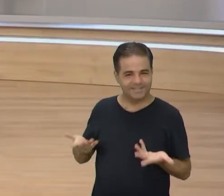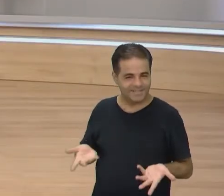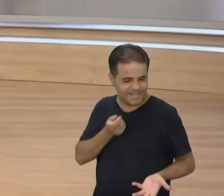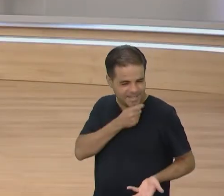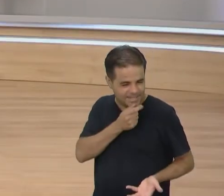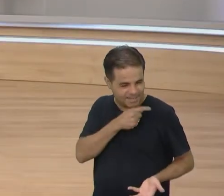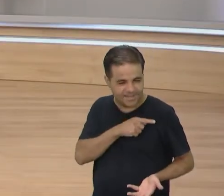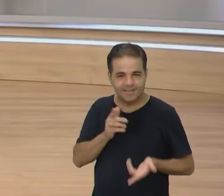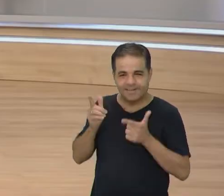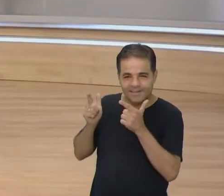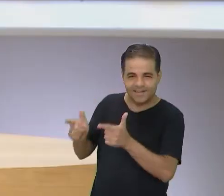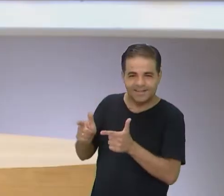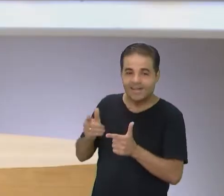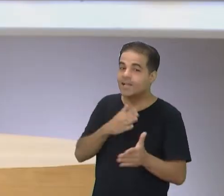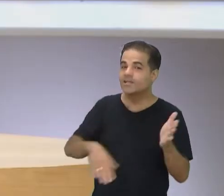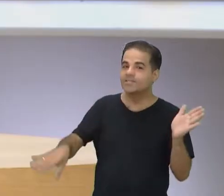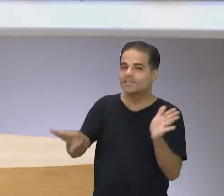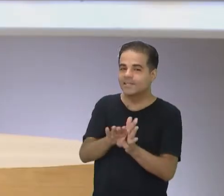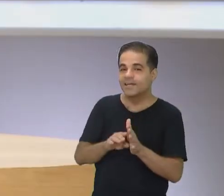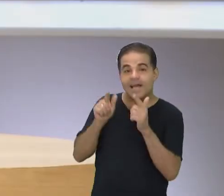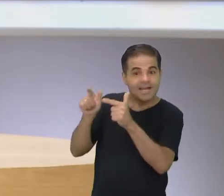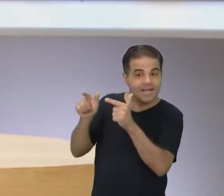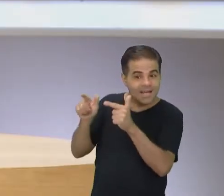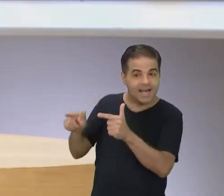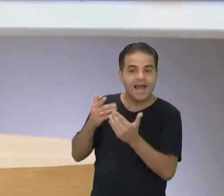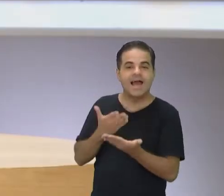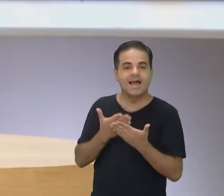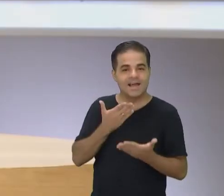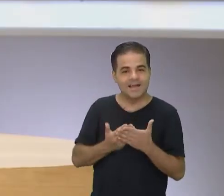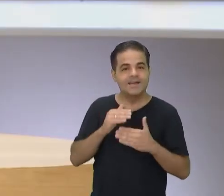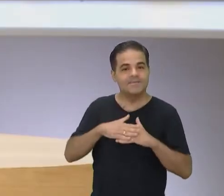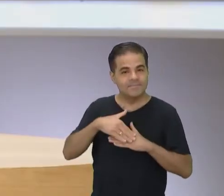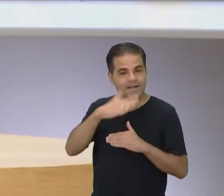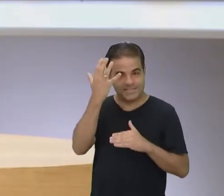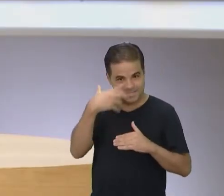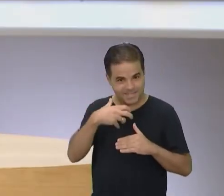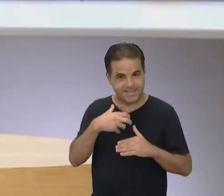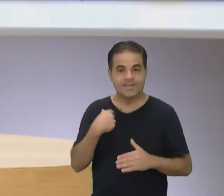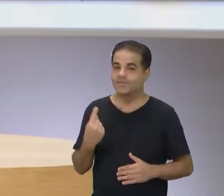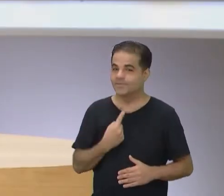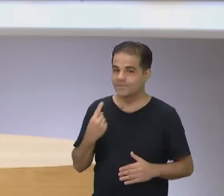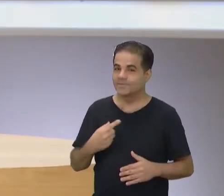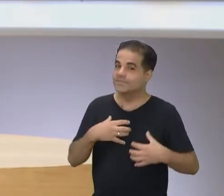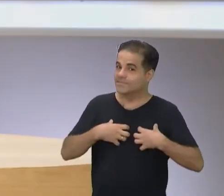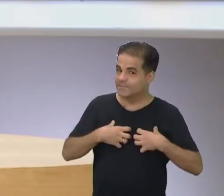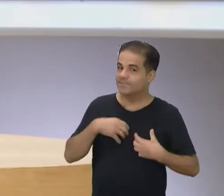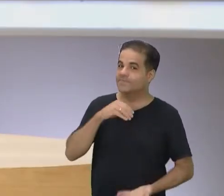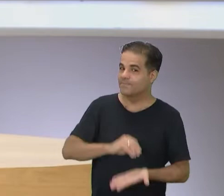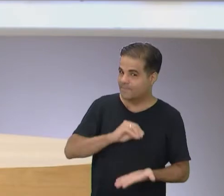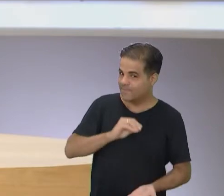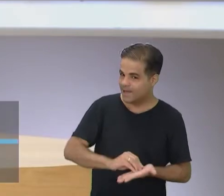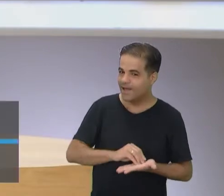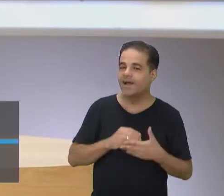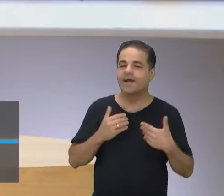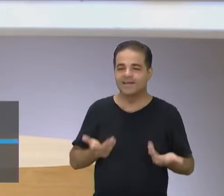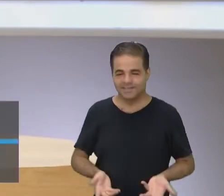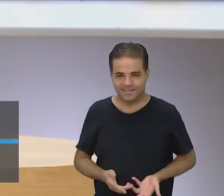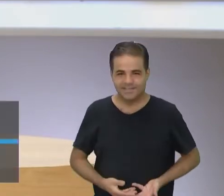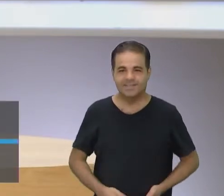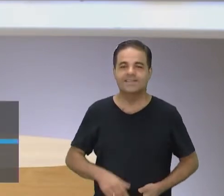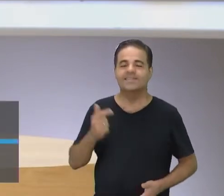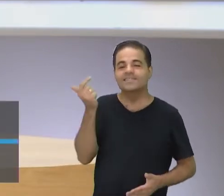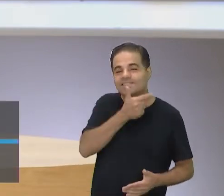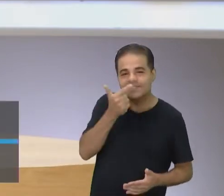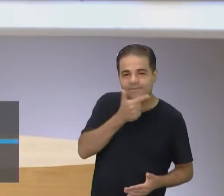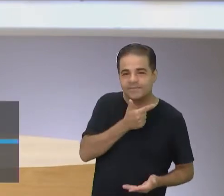não tô? Já chegou. Eu acho que as aulas têm sido bem mais sérias, eu sozinho até sinto falta. É verdade, eu chego aqui todo